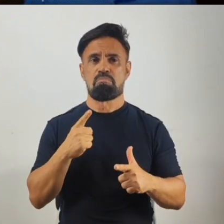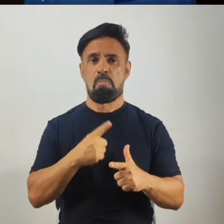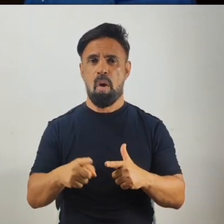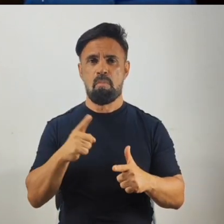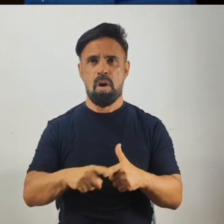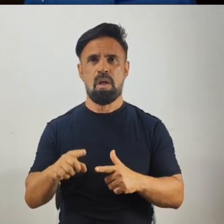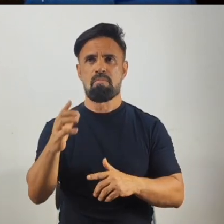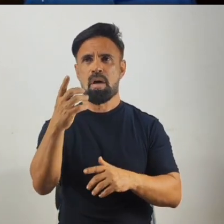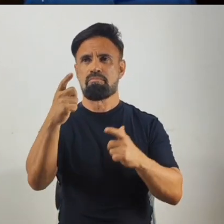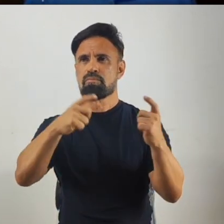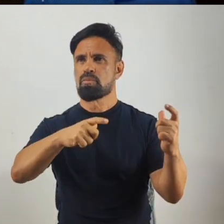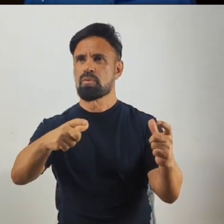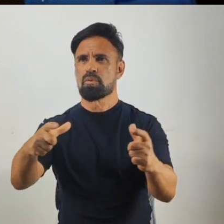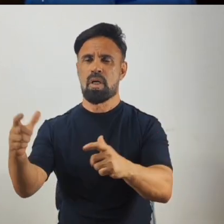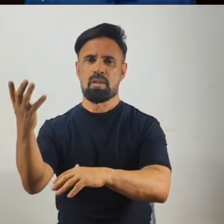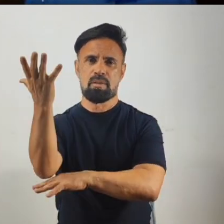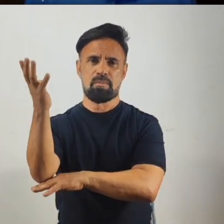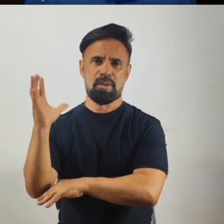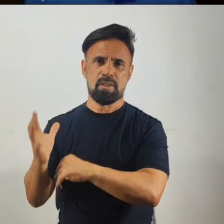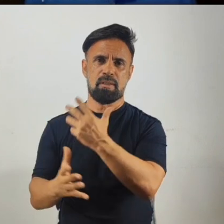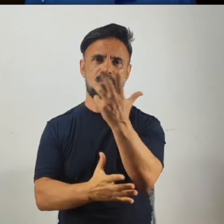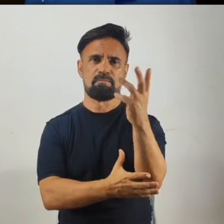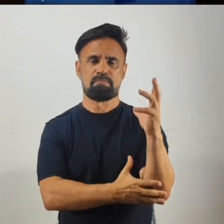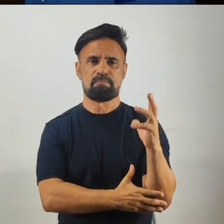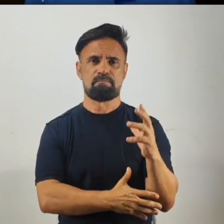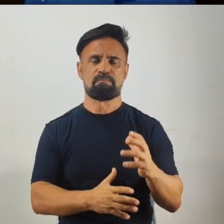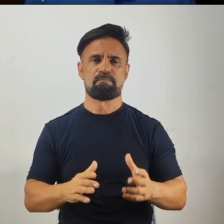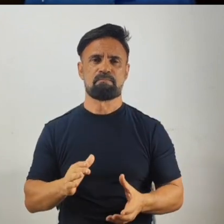diminuição dos impactos ambientais.